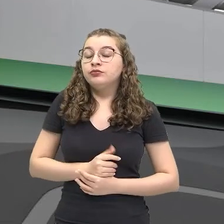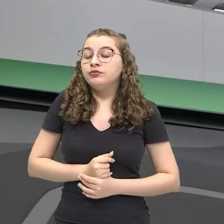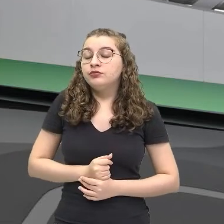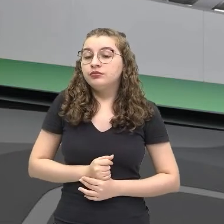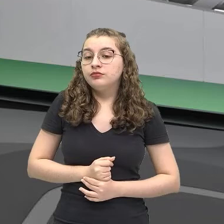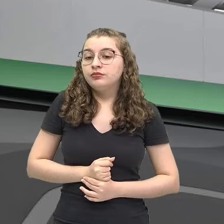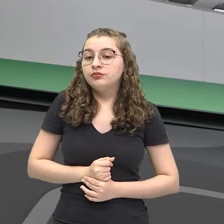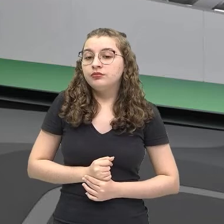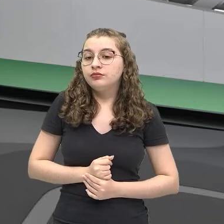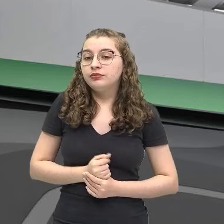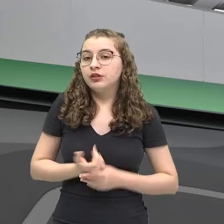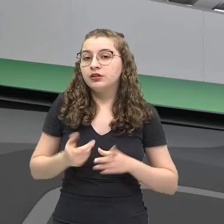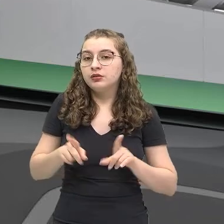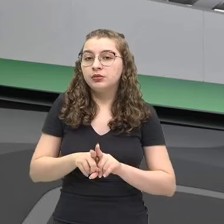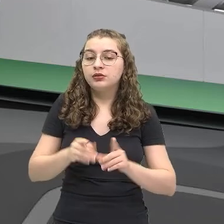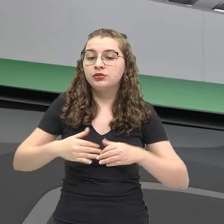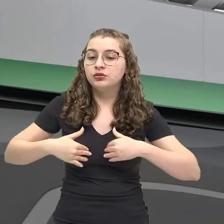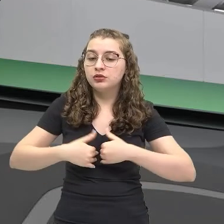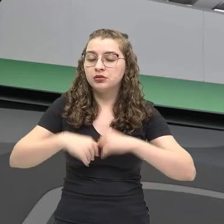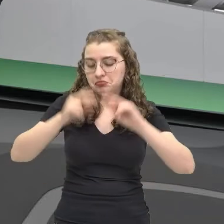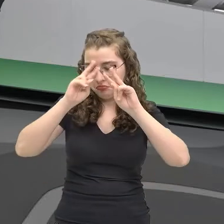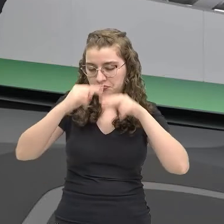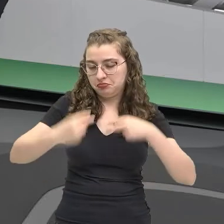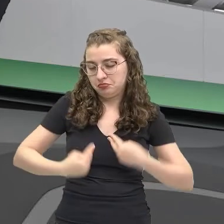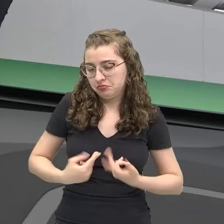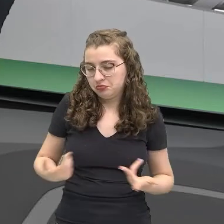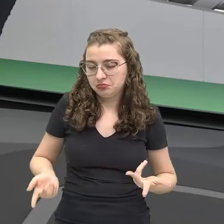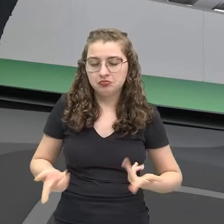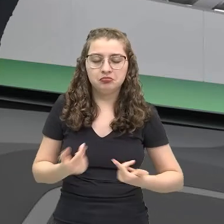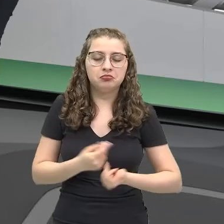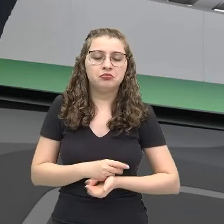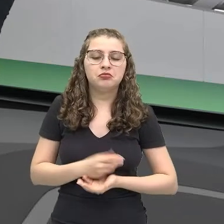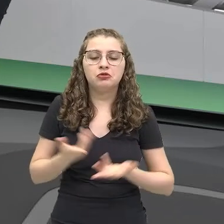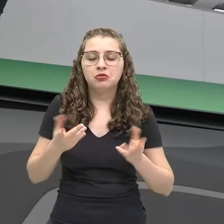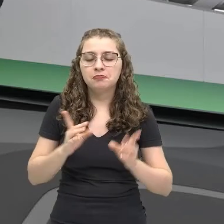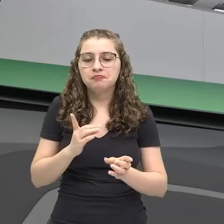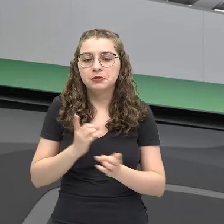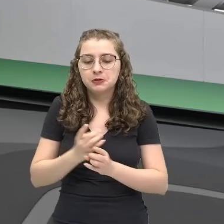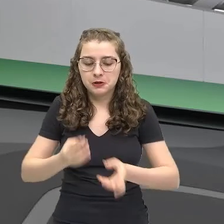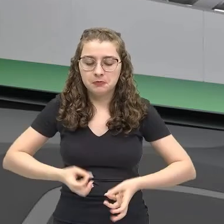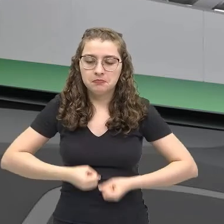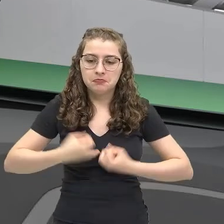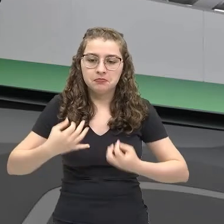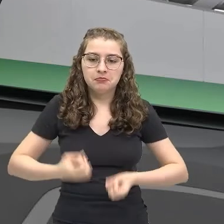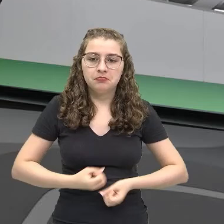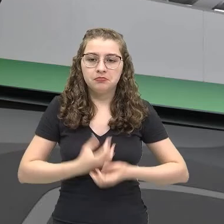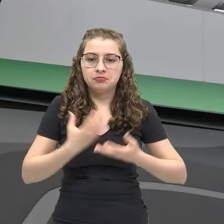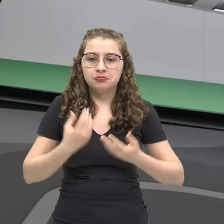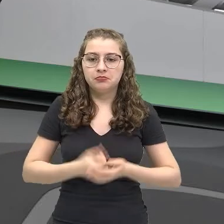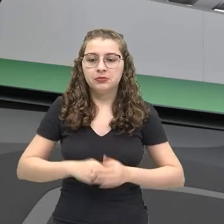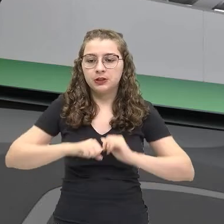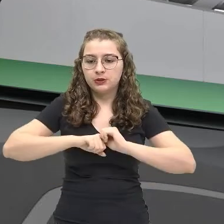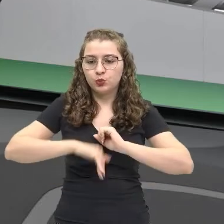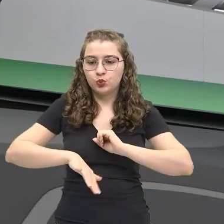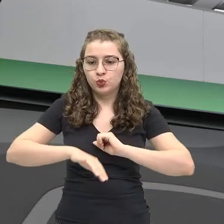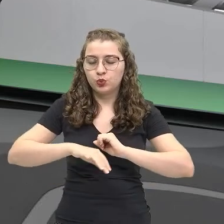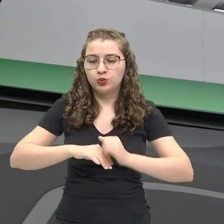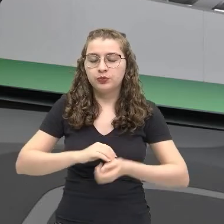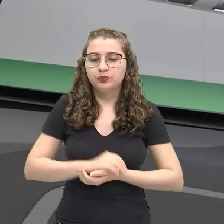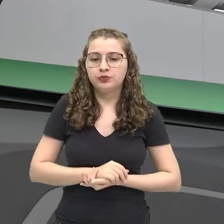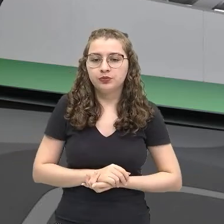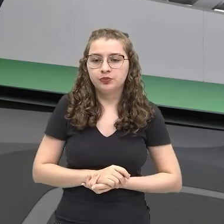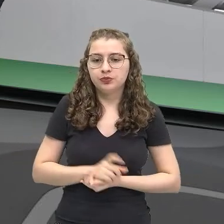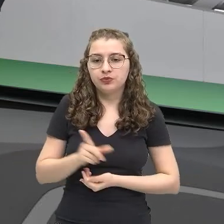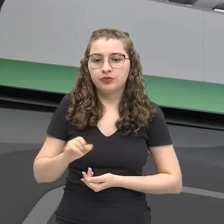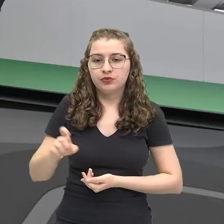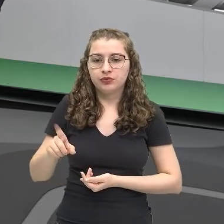digamos que assim, os animais, os seres humanos, a gente consegue produzir a ureia, liberar a ureia através da urina, porque